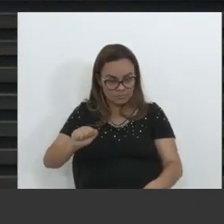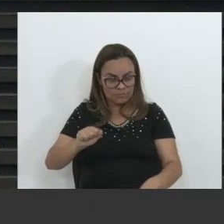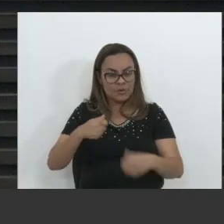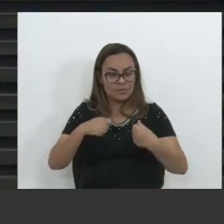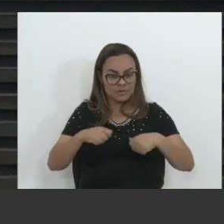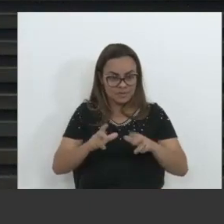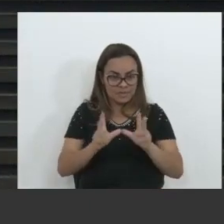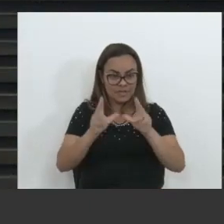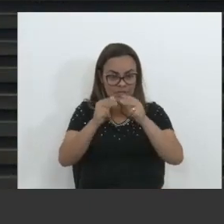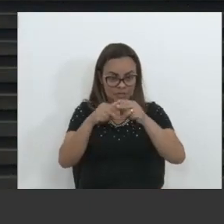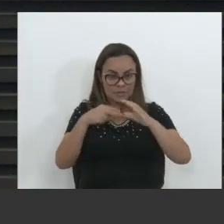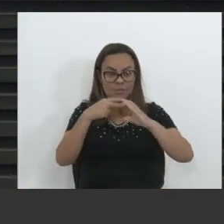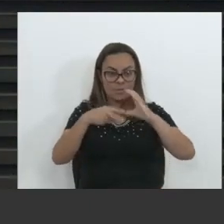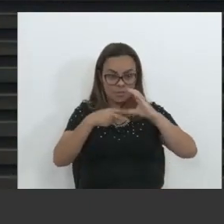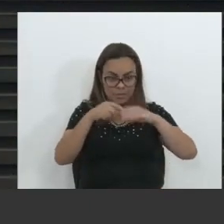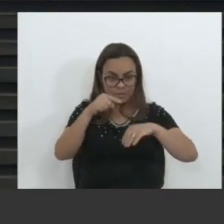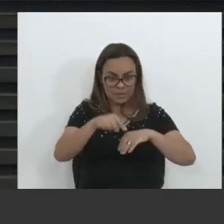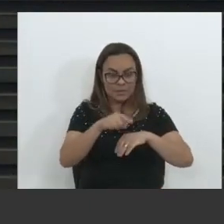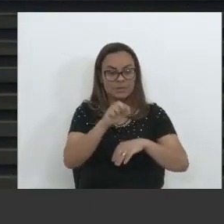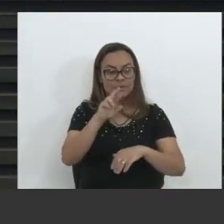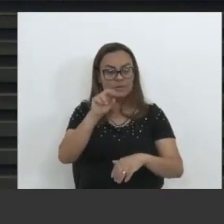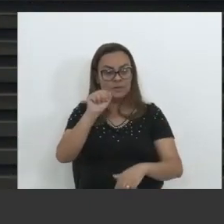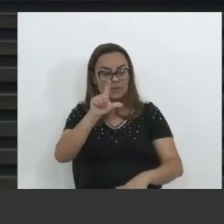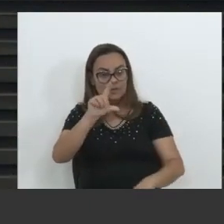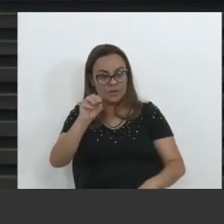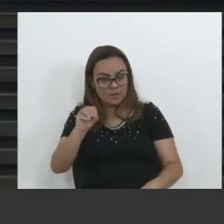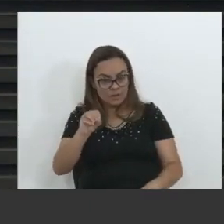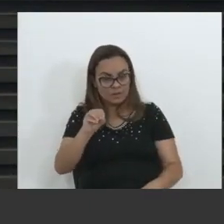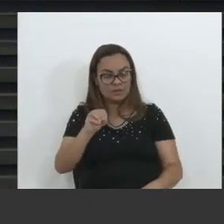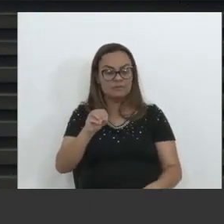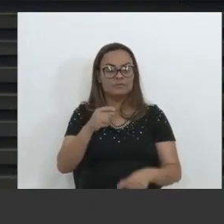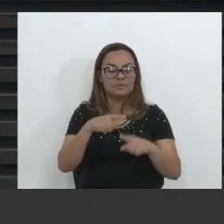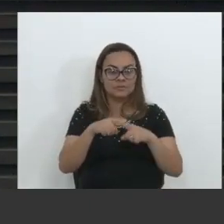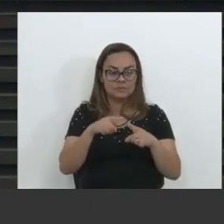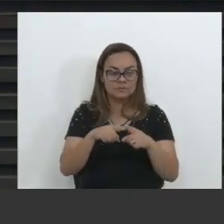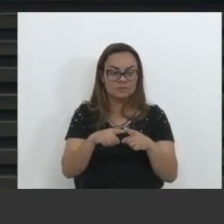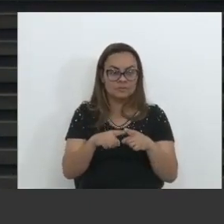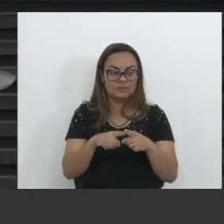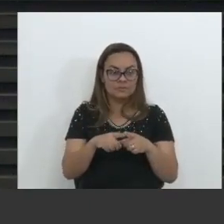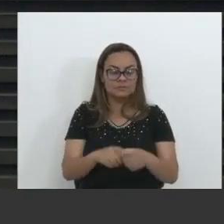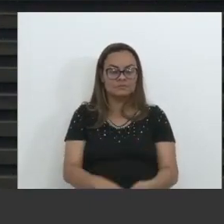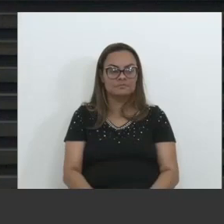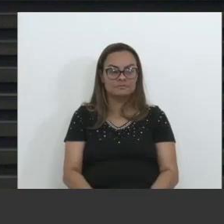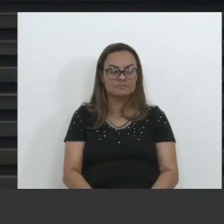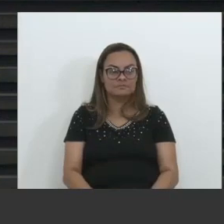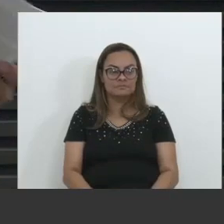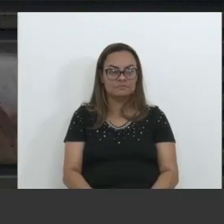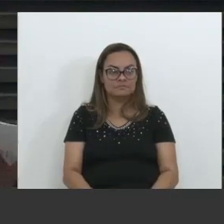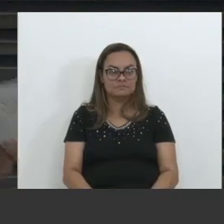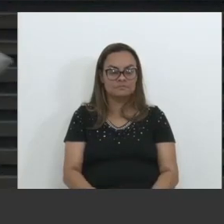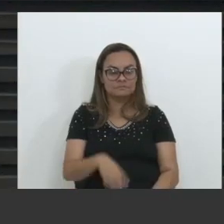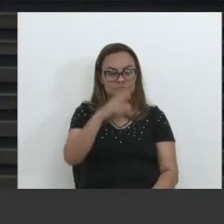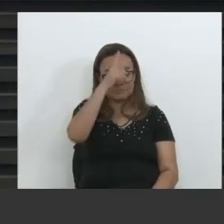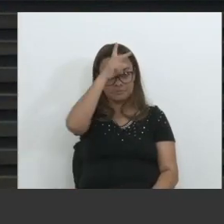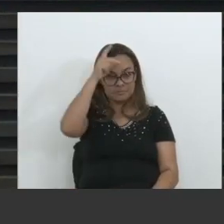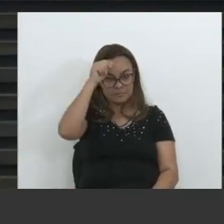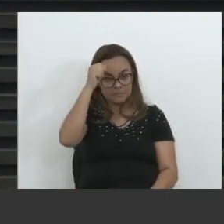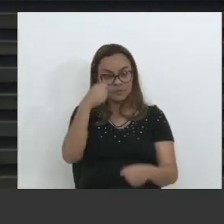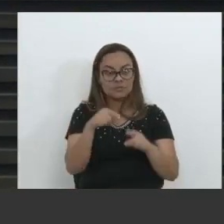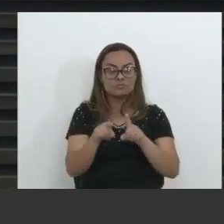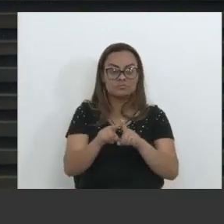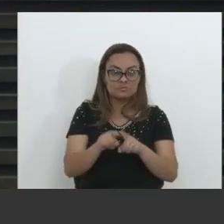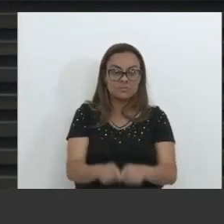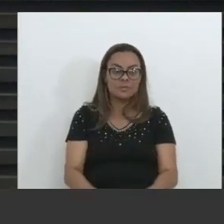a pessoa do Geraldo Celestino como do do do novo prefeito como do G que